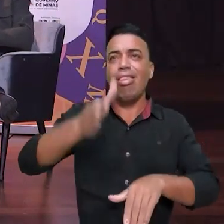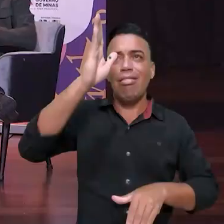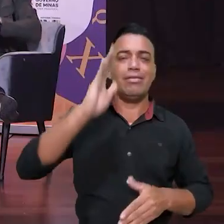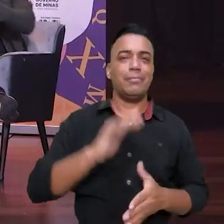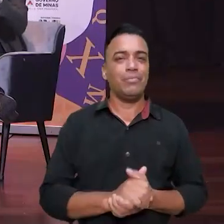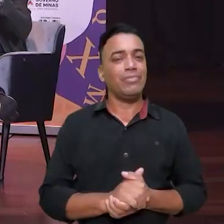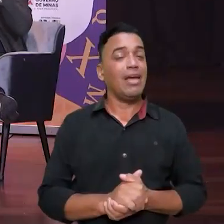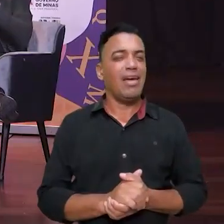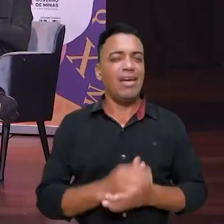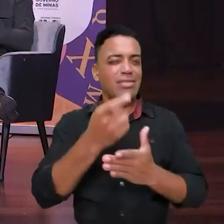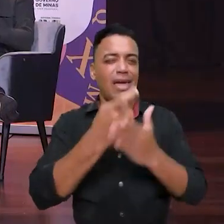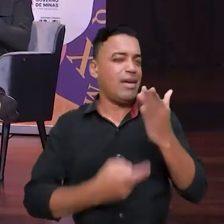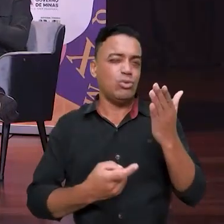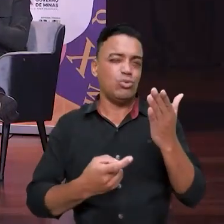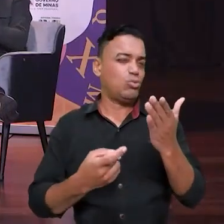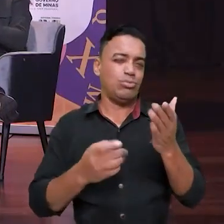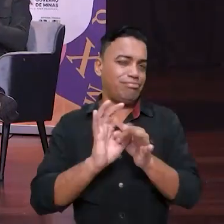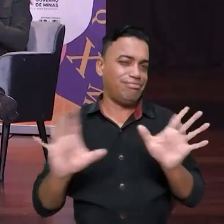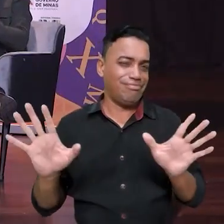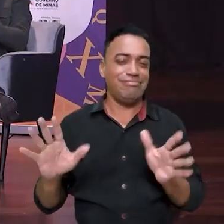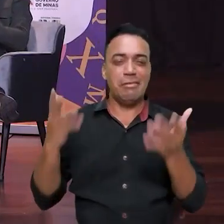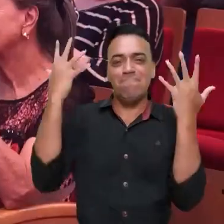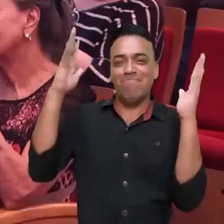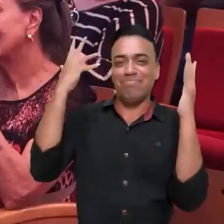É um trecho solto assim.